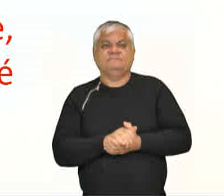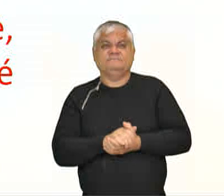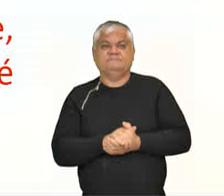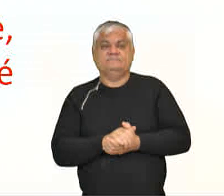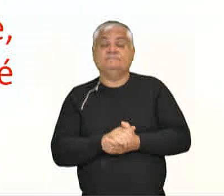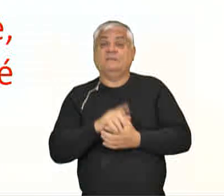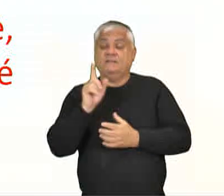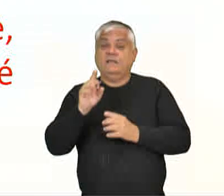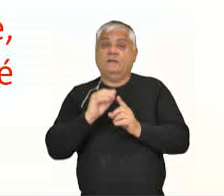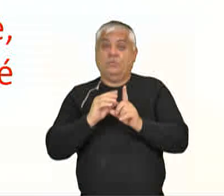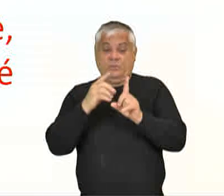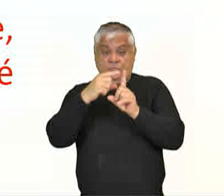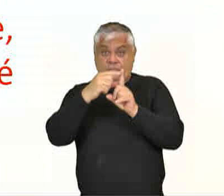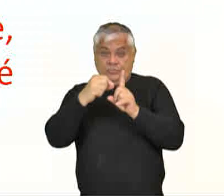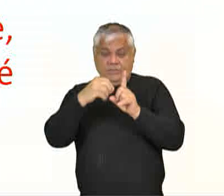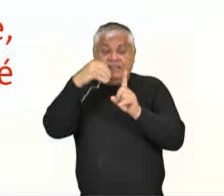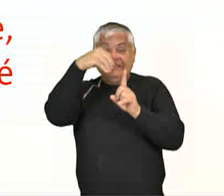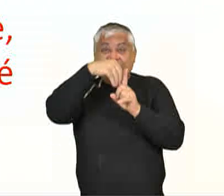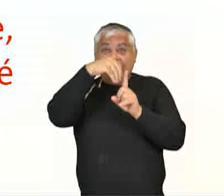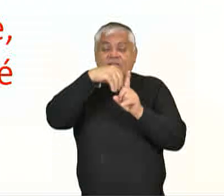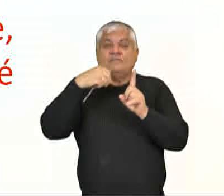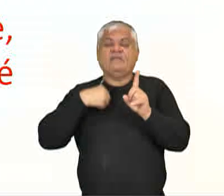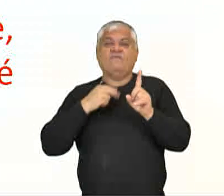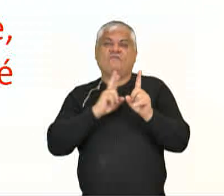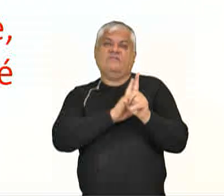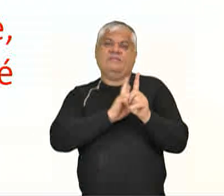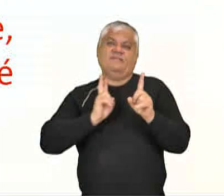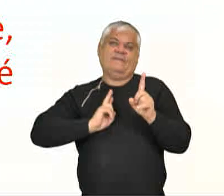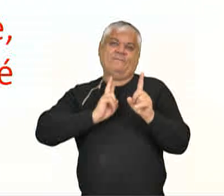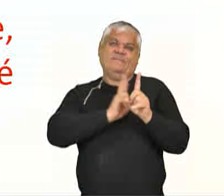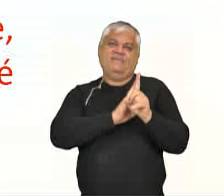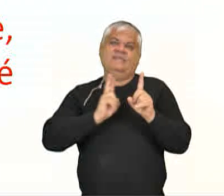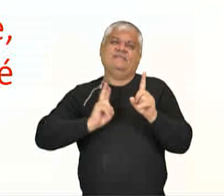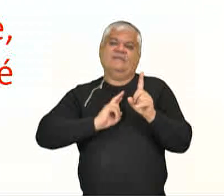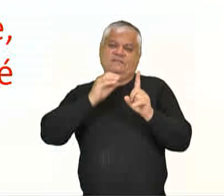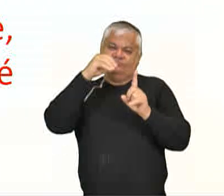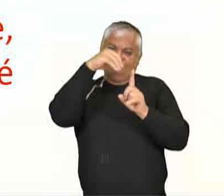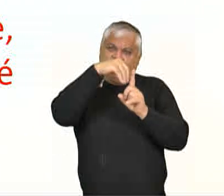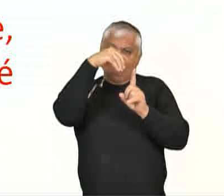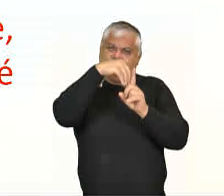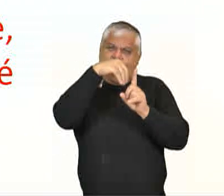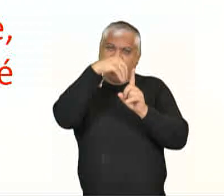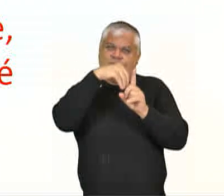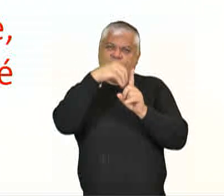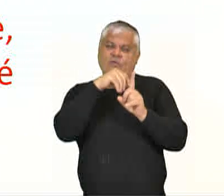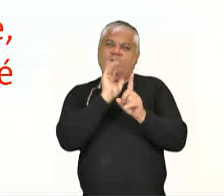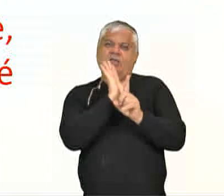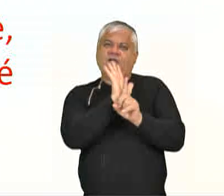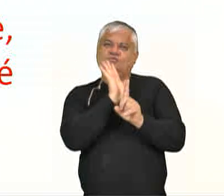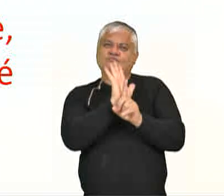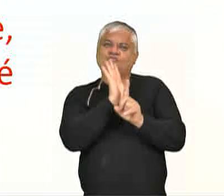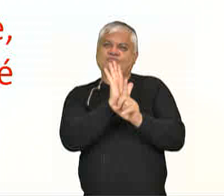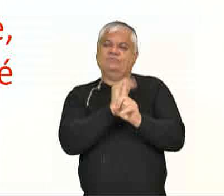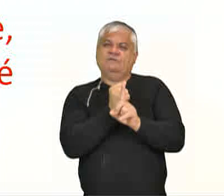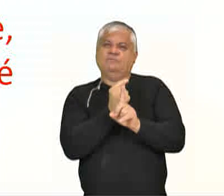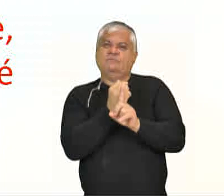As reservas nutritivas presentes no cotilédone, elas são usadas para